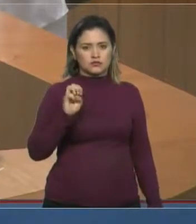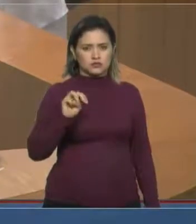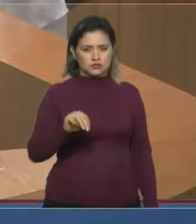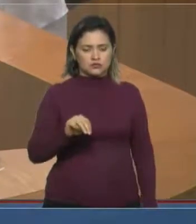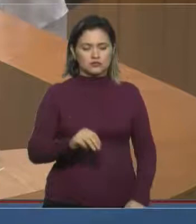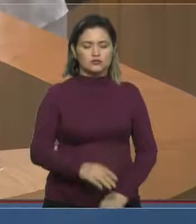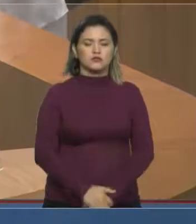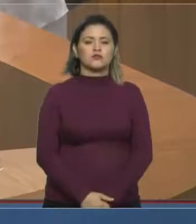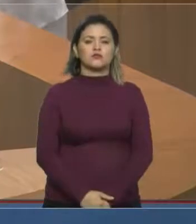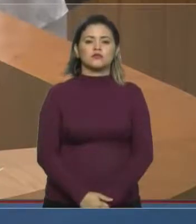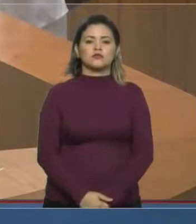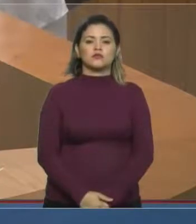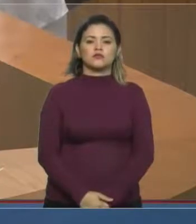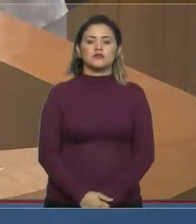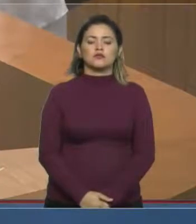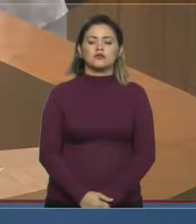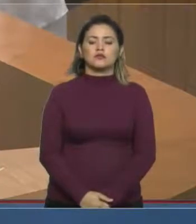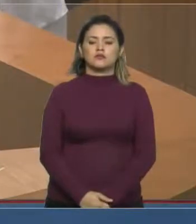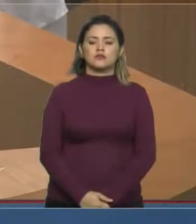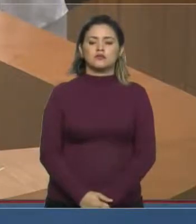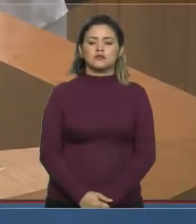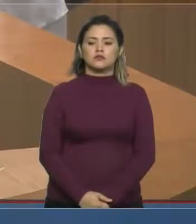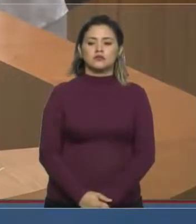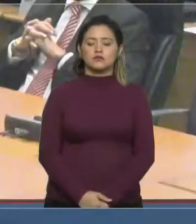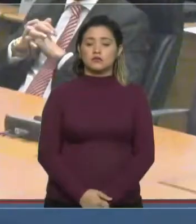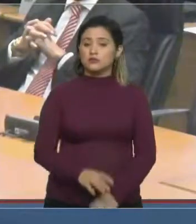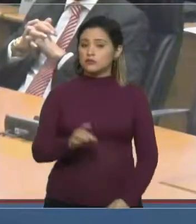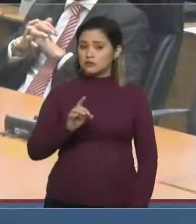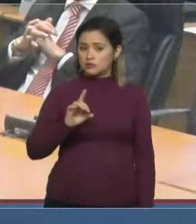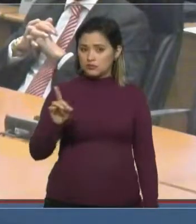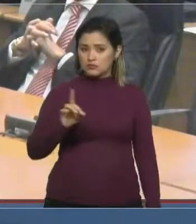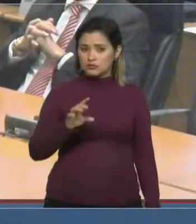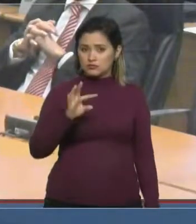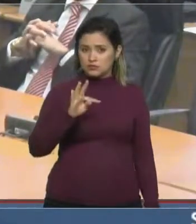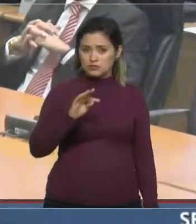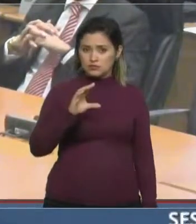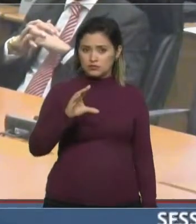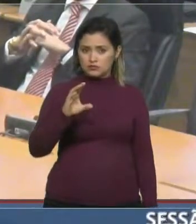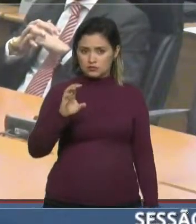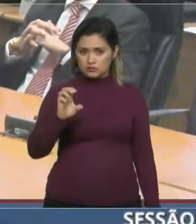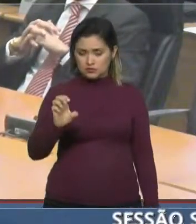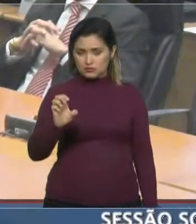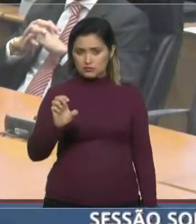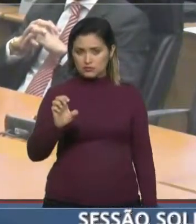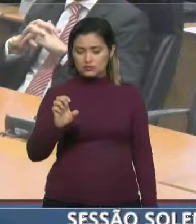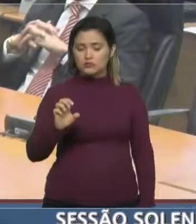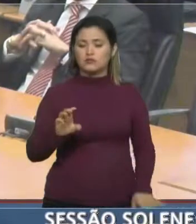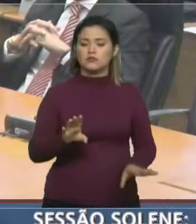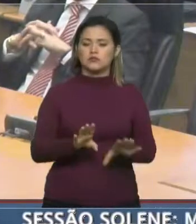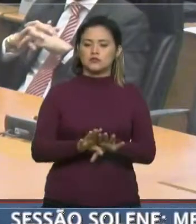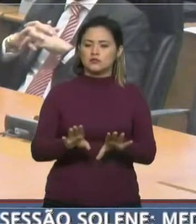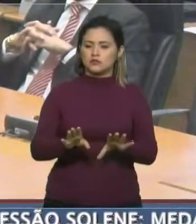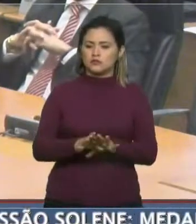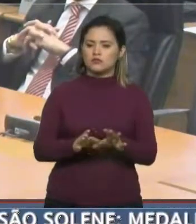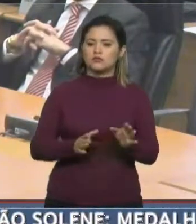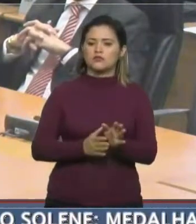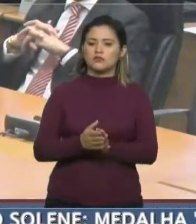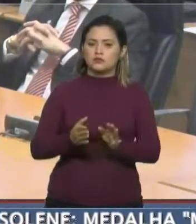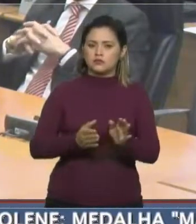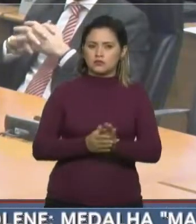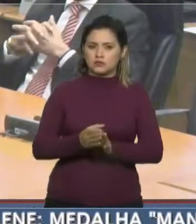Zé Joaquim, e lá no tribunal, também os conselheiros daquela